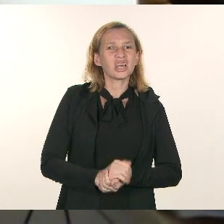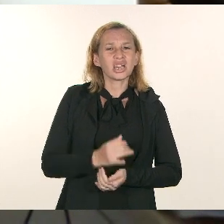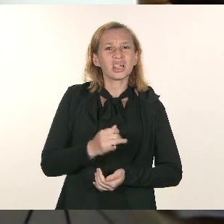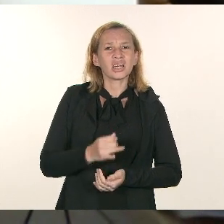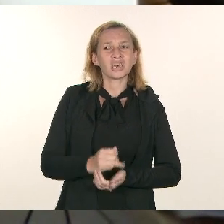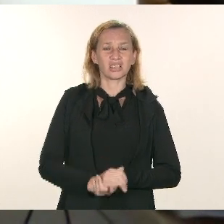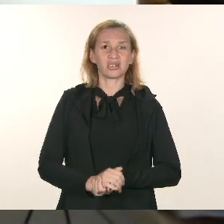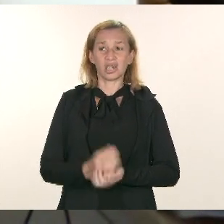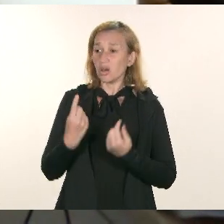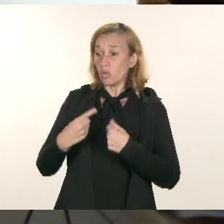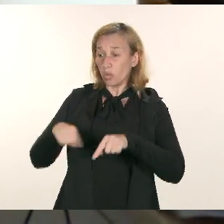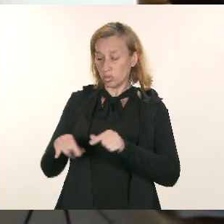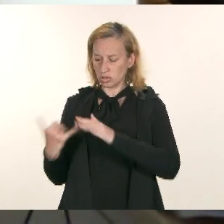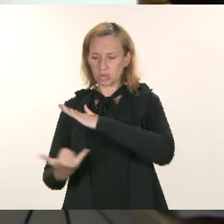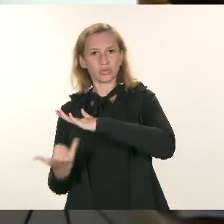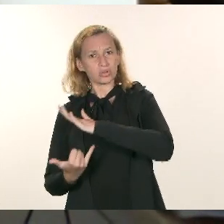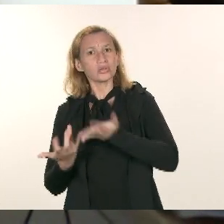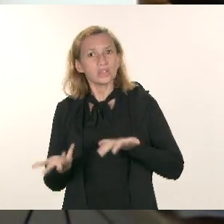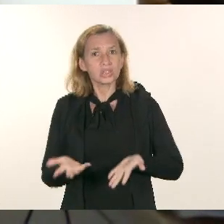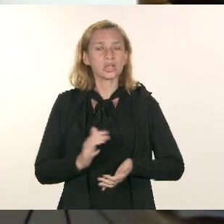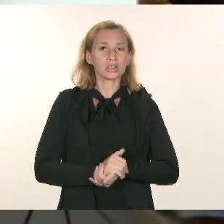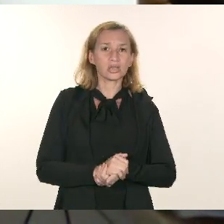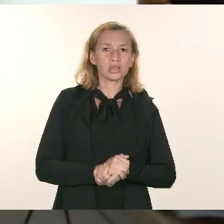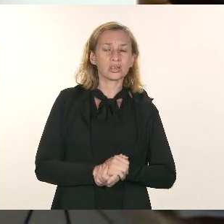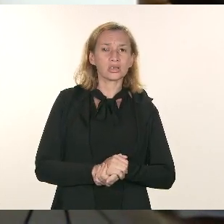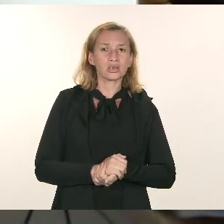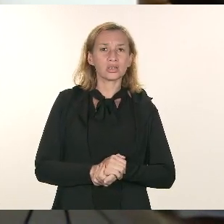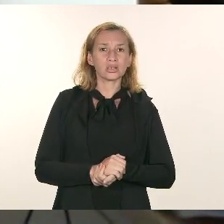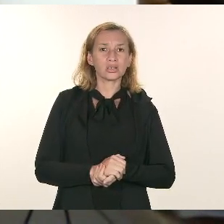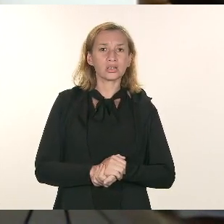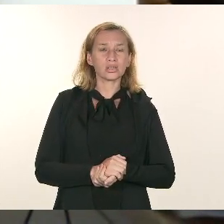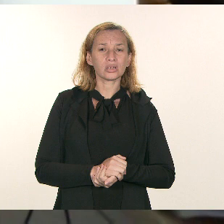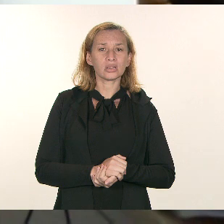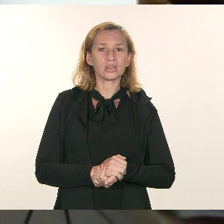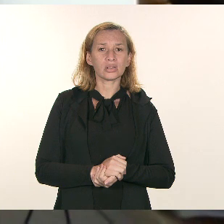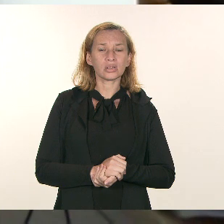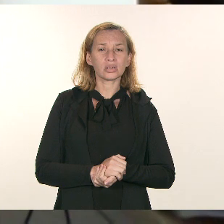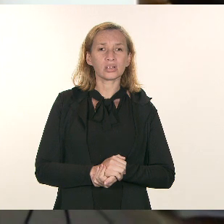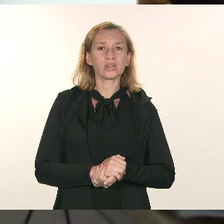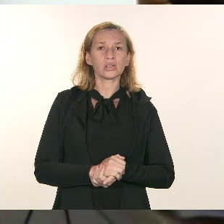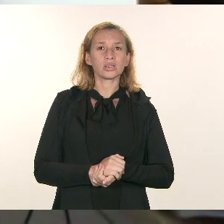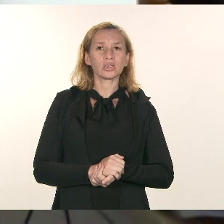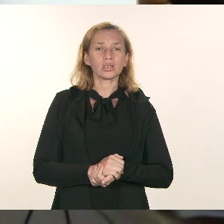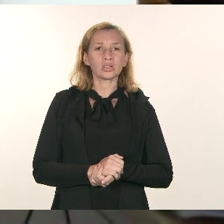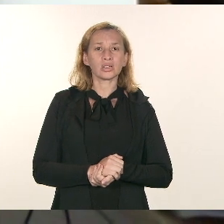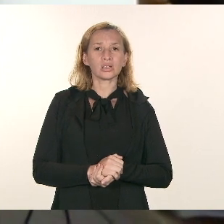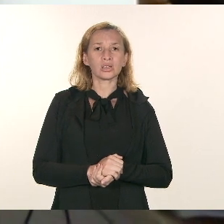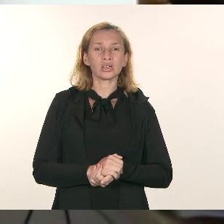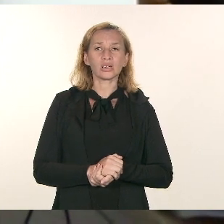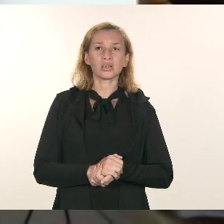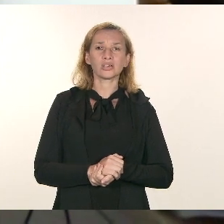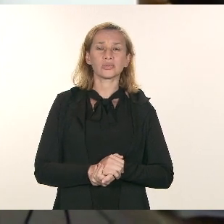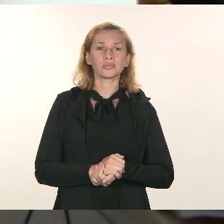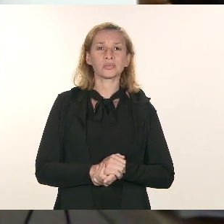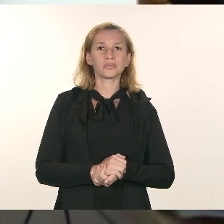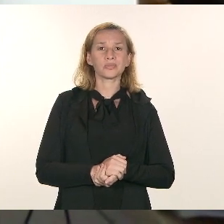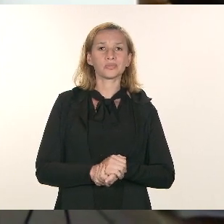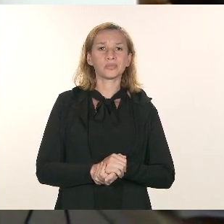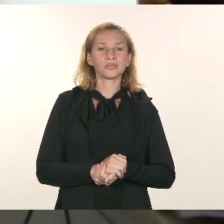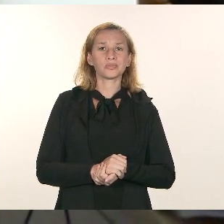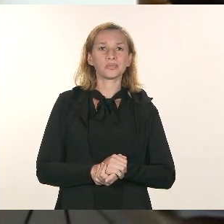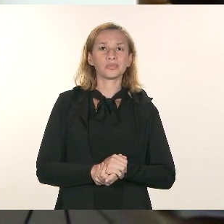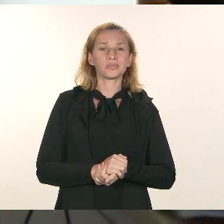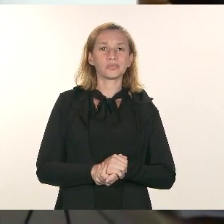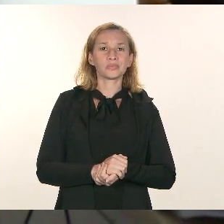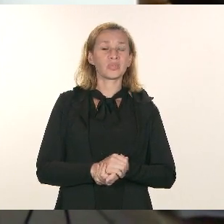E ainda fazem isso, rememoram o AI-5, e ainda chama a seu favor o